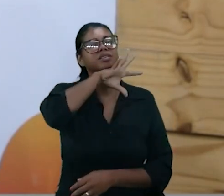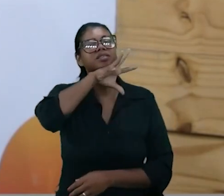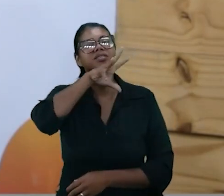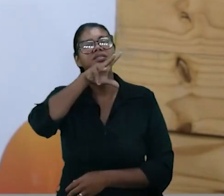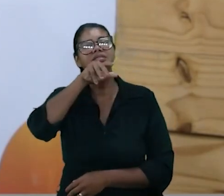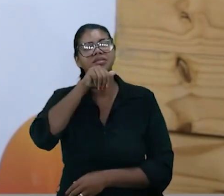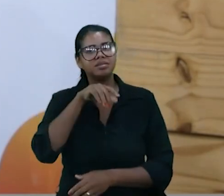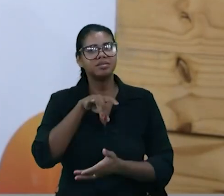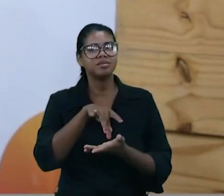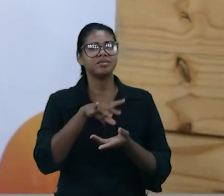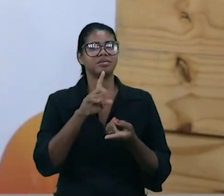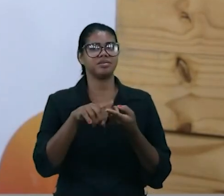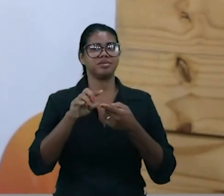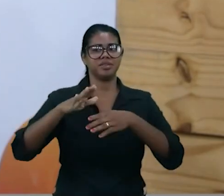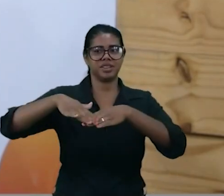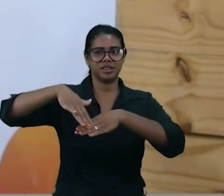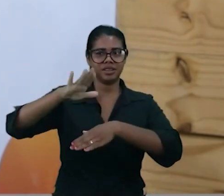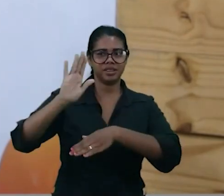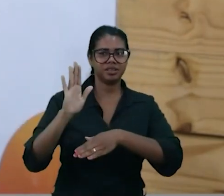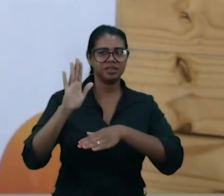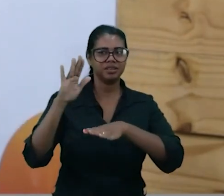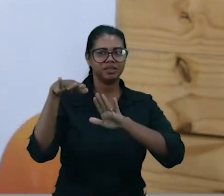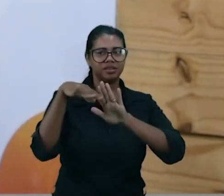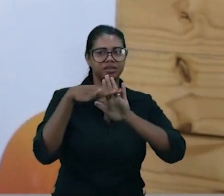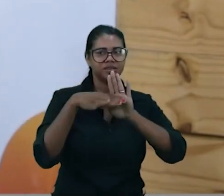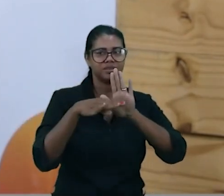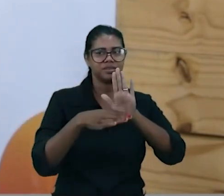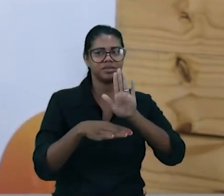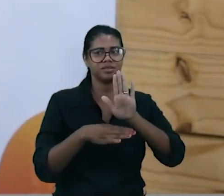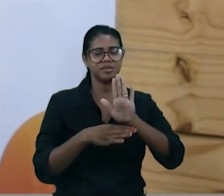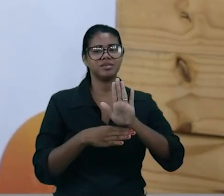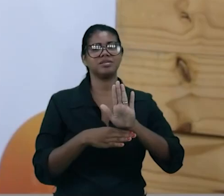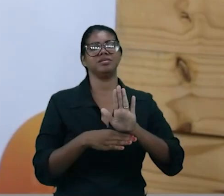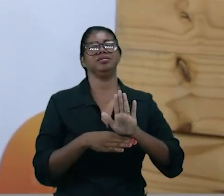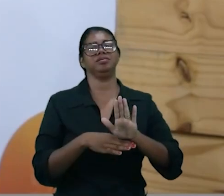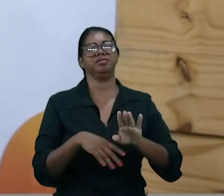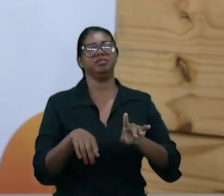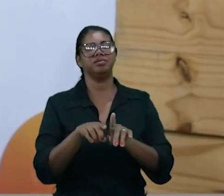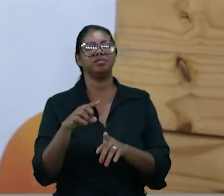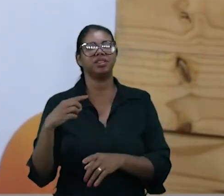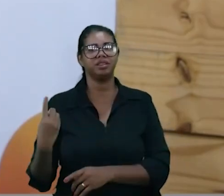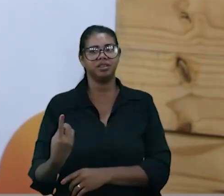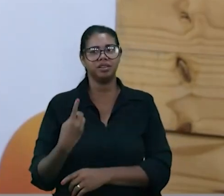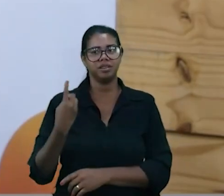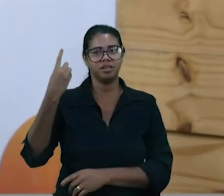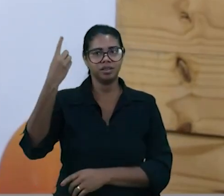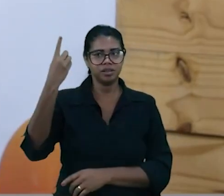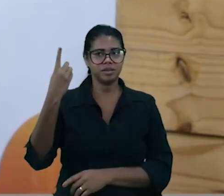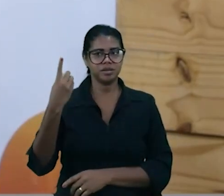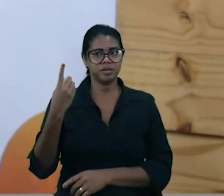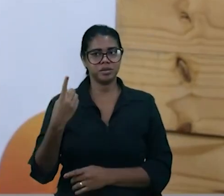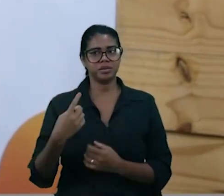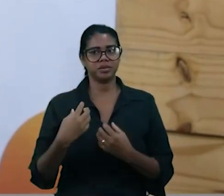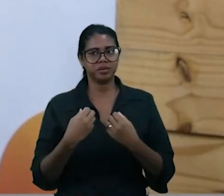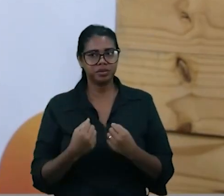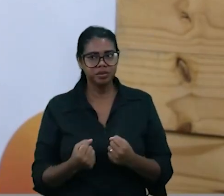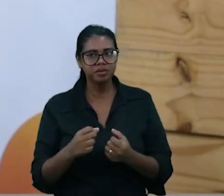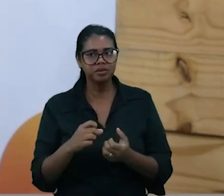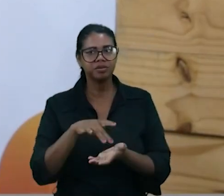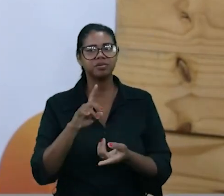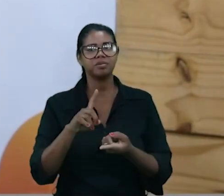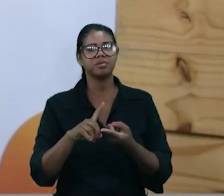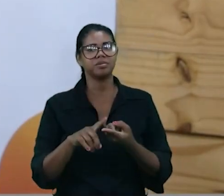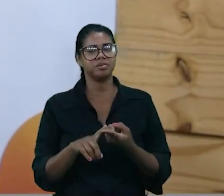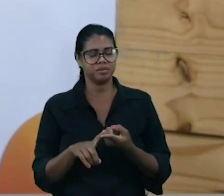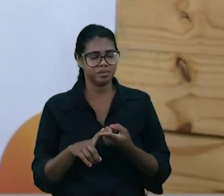predicações, as demais categorias. Então, eu tenho uma cor, eu tenho uma altura, eu tenho um peso. E também existem